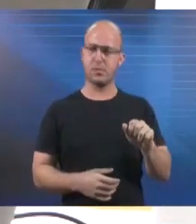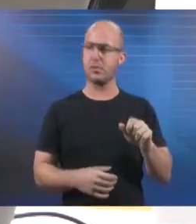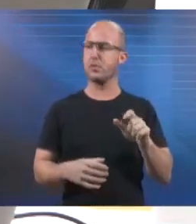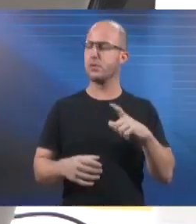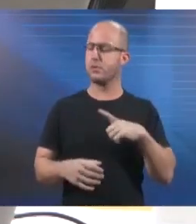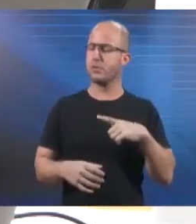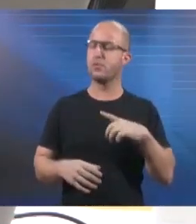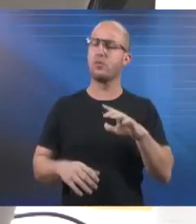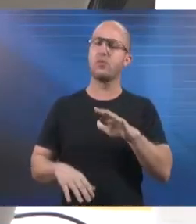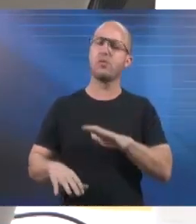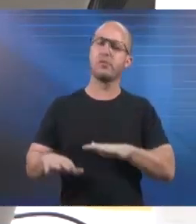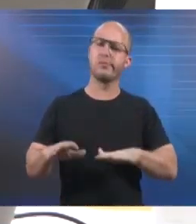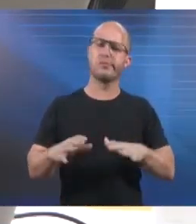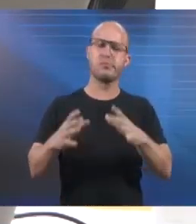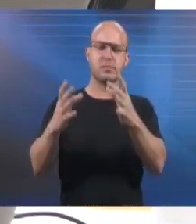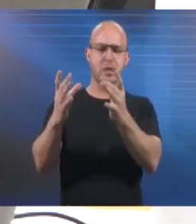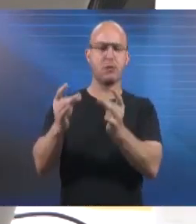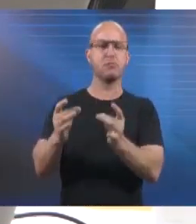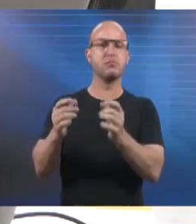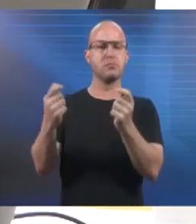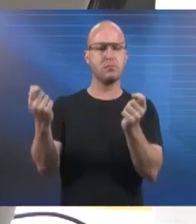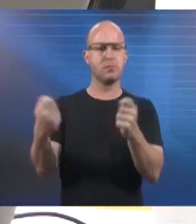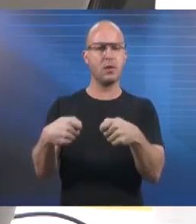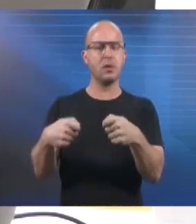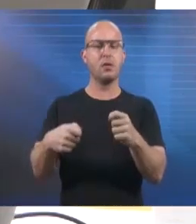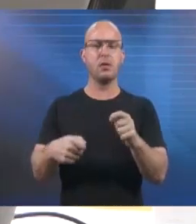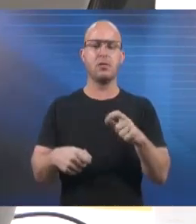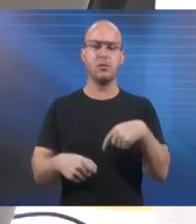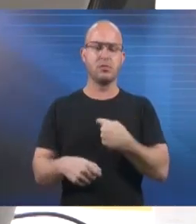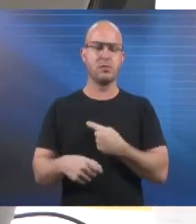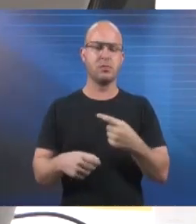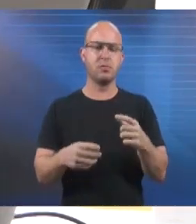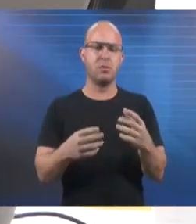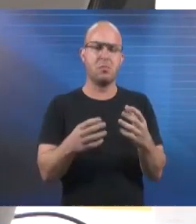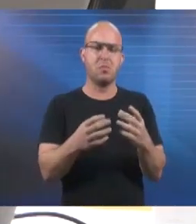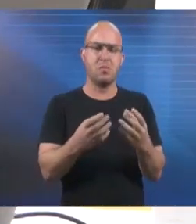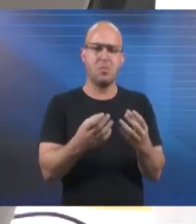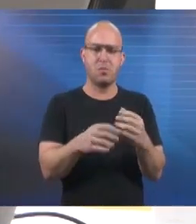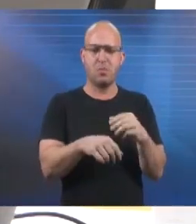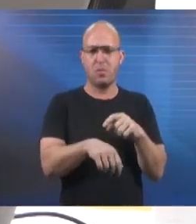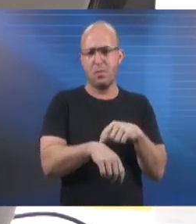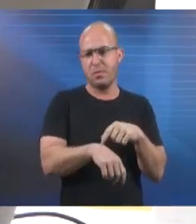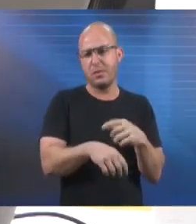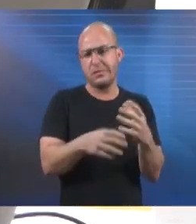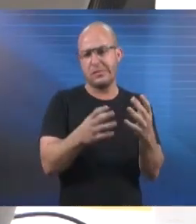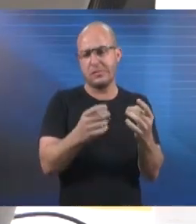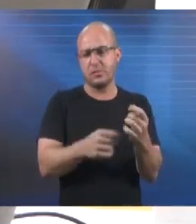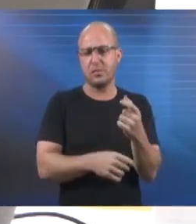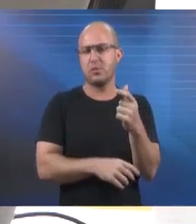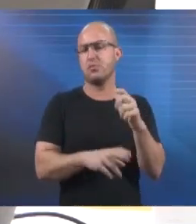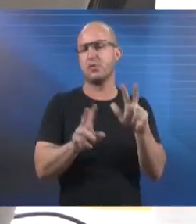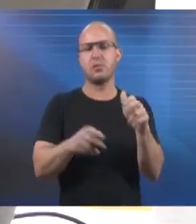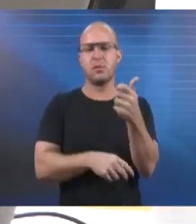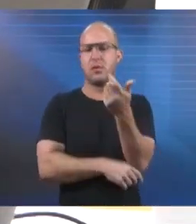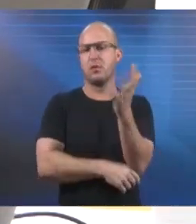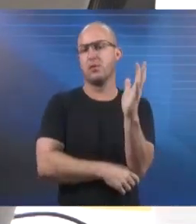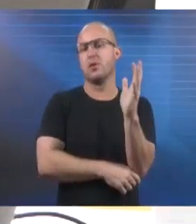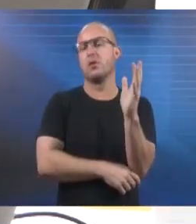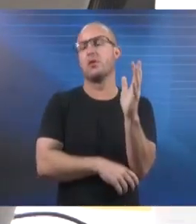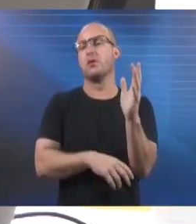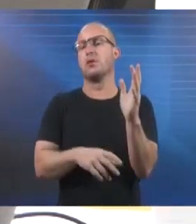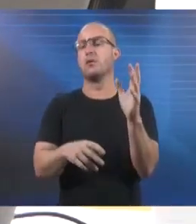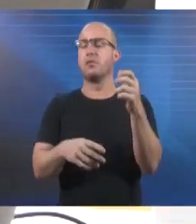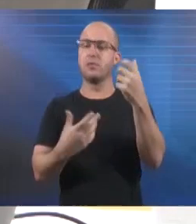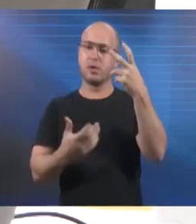cuidados possíveis nós estamos em momento muito delicado sobre o tema do meio ambiente portanto senhor presidente que a